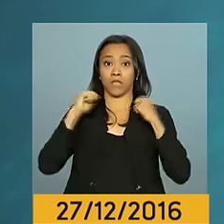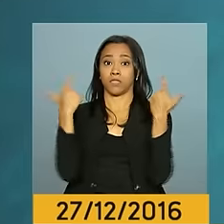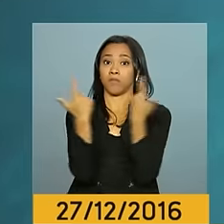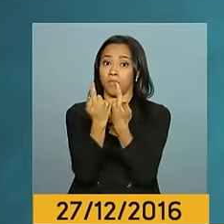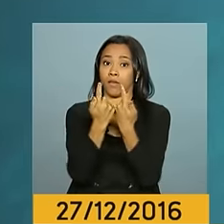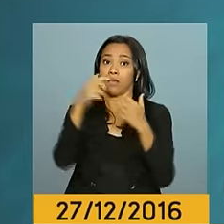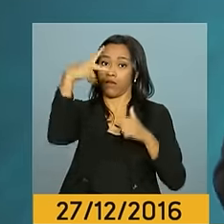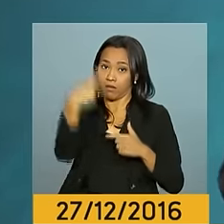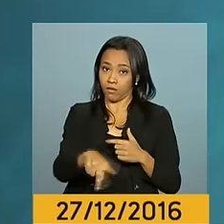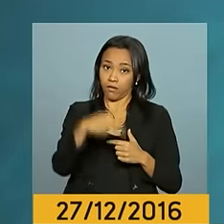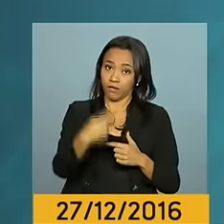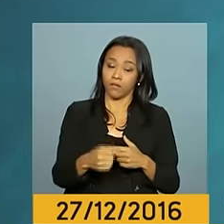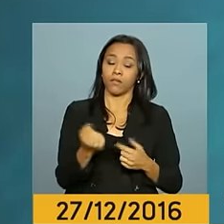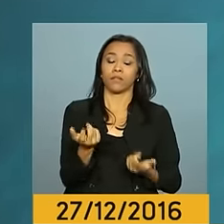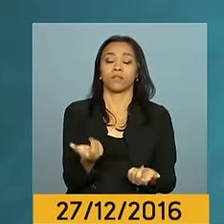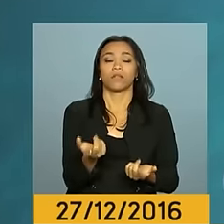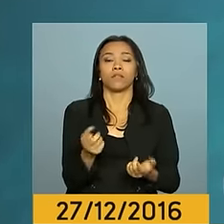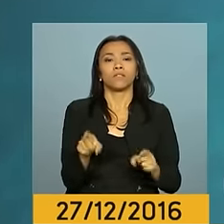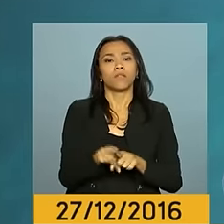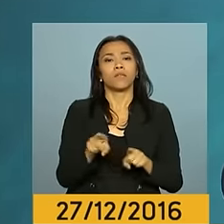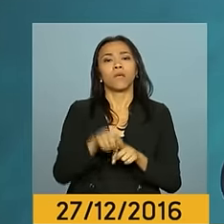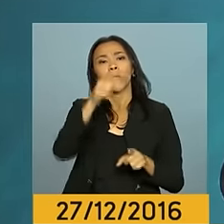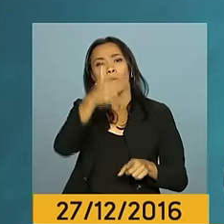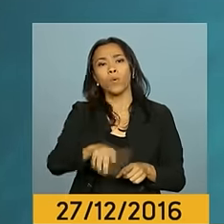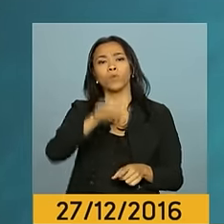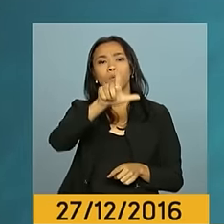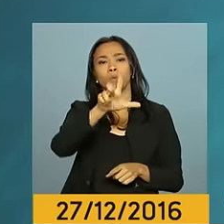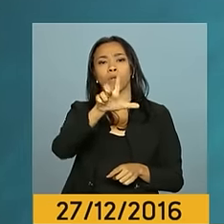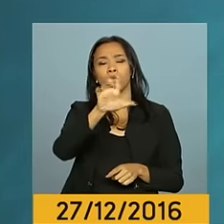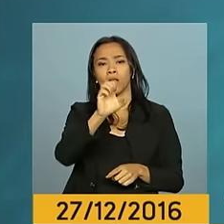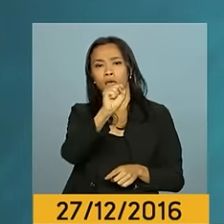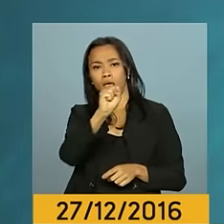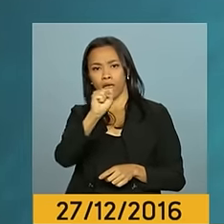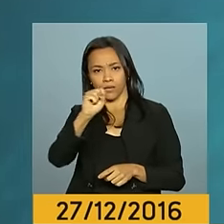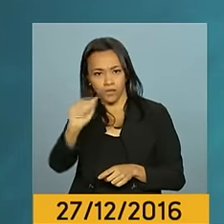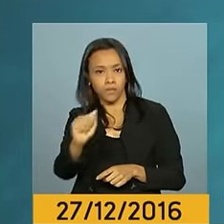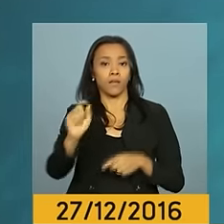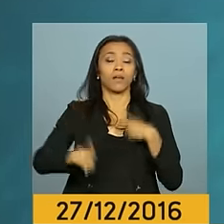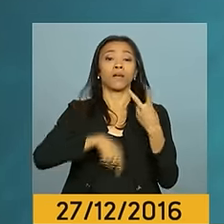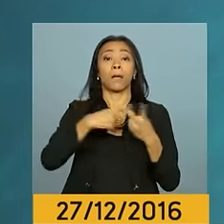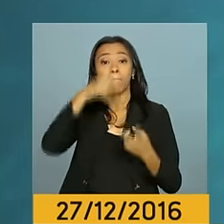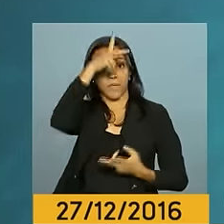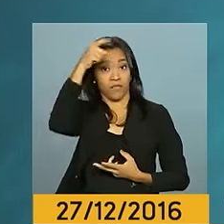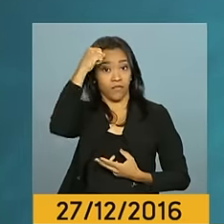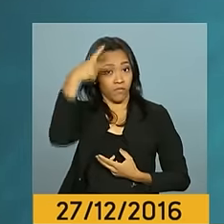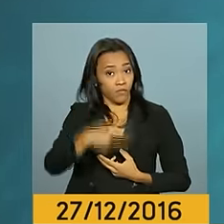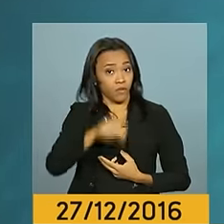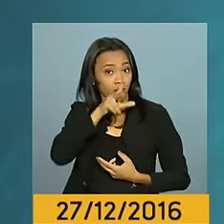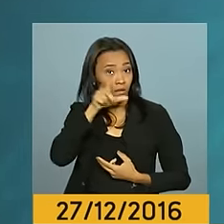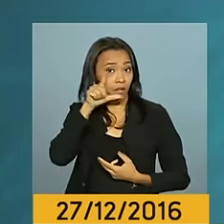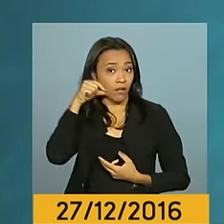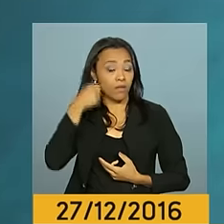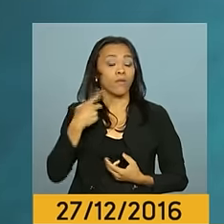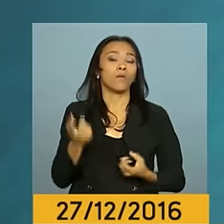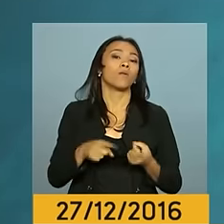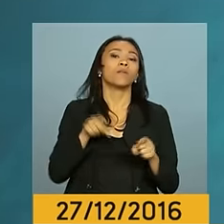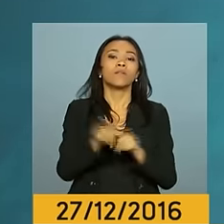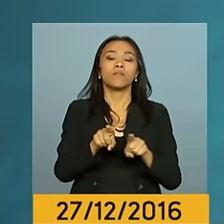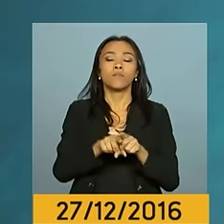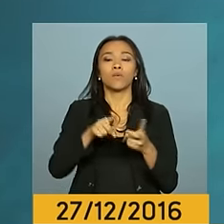Lu João Lu Azevedo senhor prefeito de Alagoas Rui Palmeira quer amigo Senador